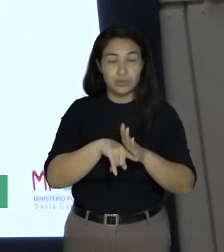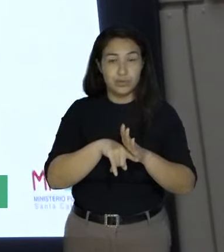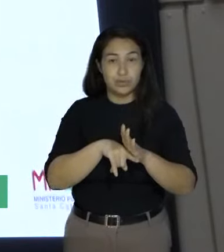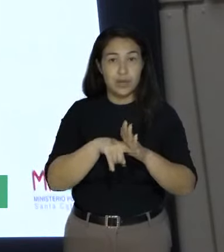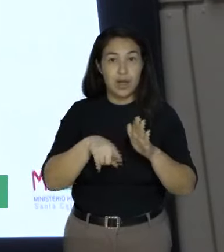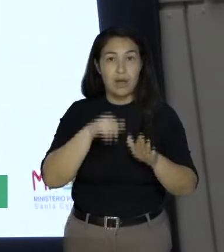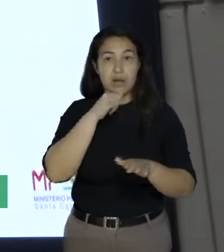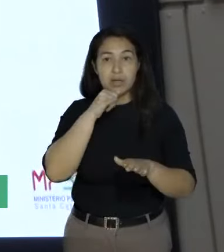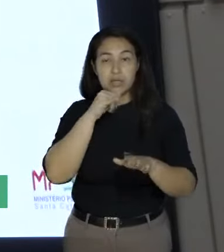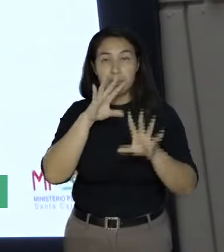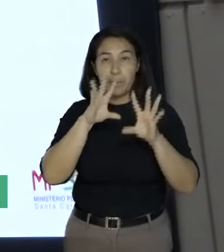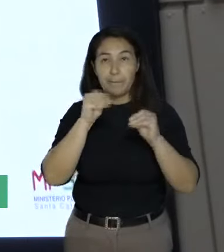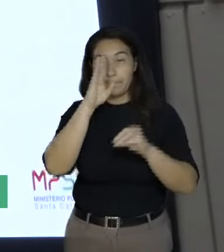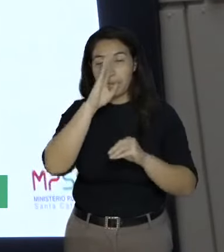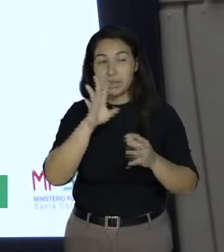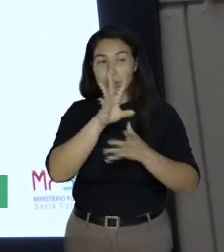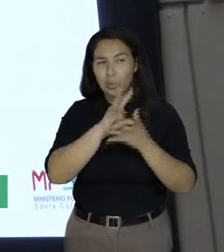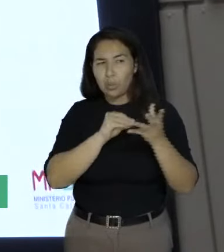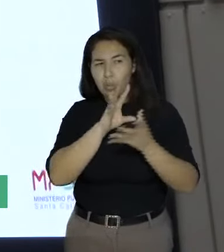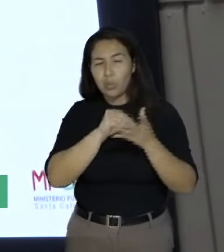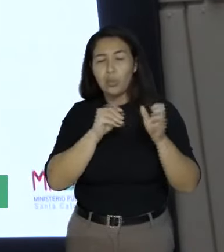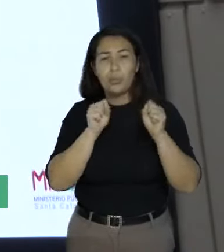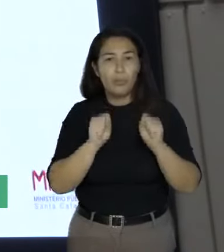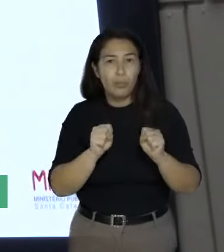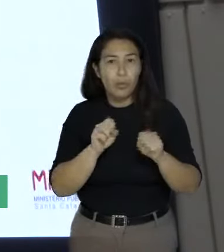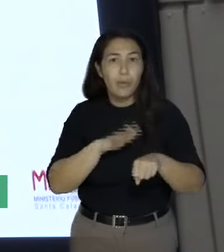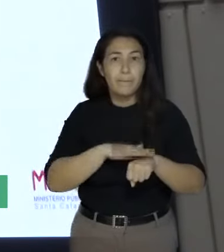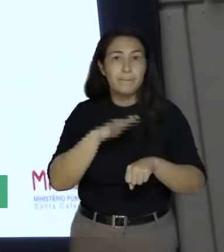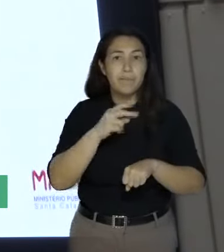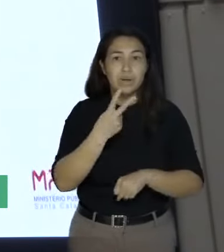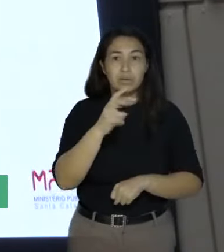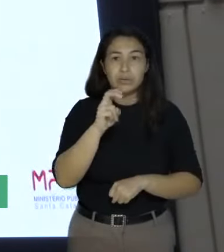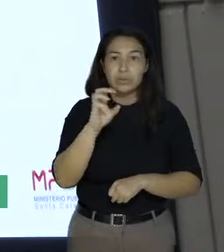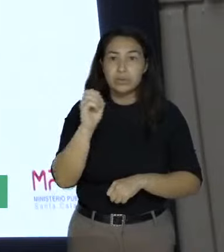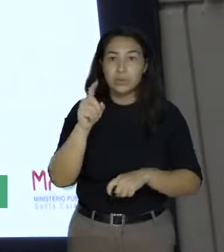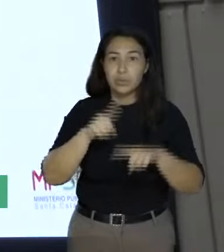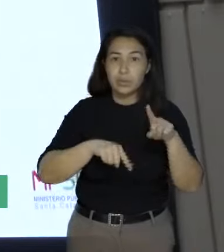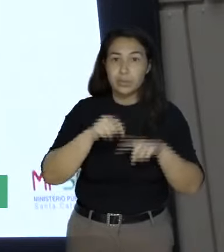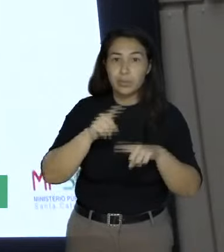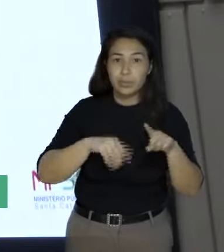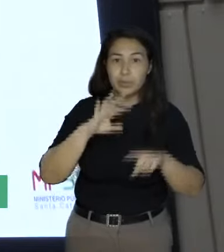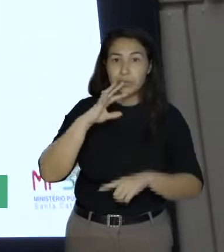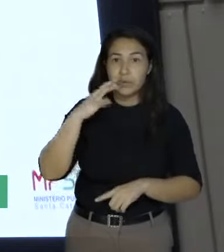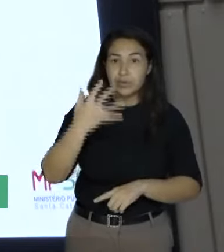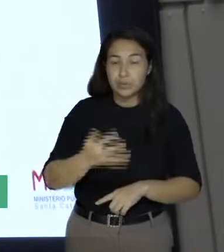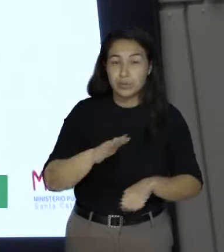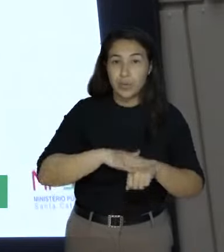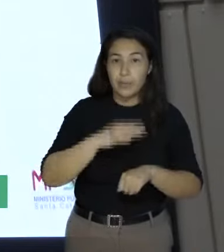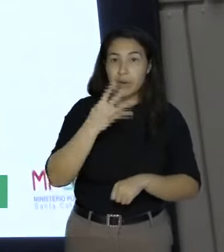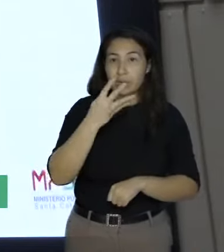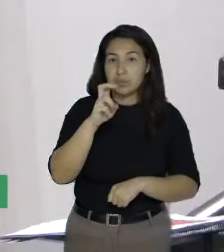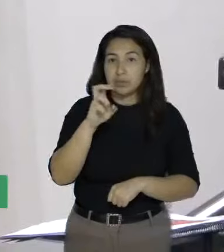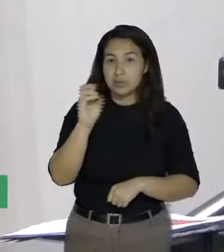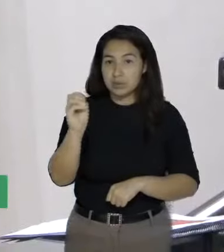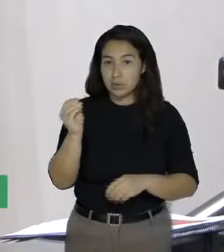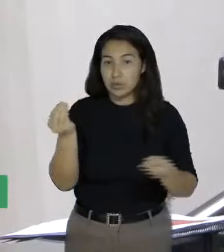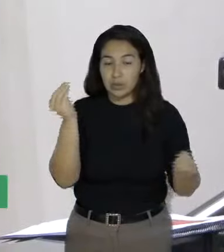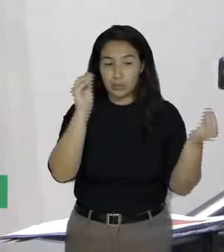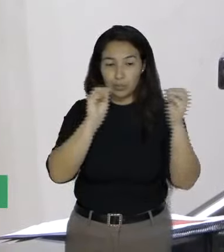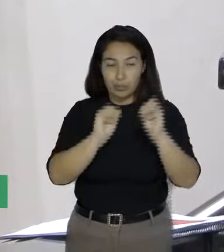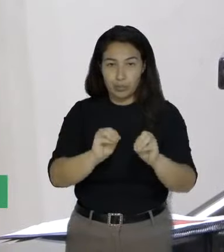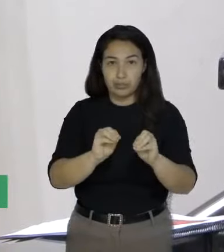e produzimos mais de 250 produtos e resultaram em mais de 450